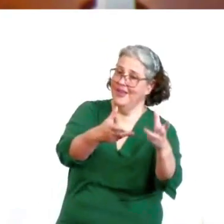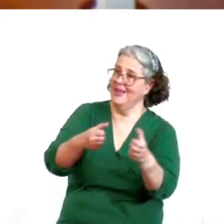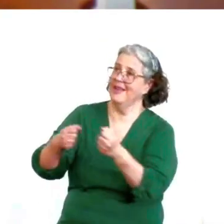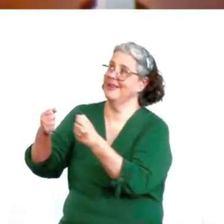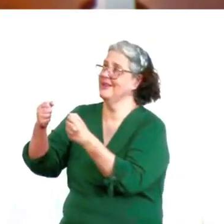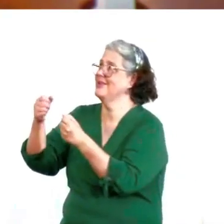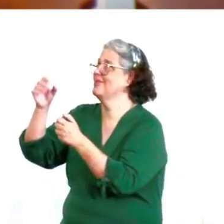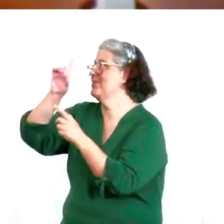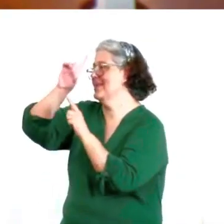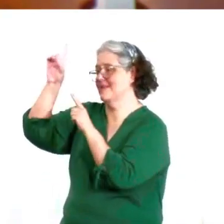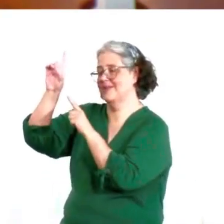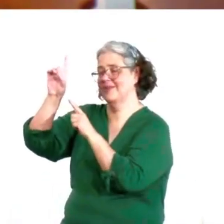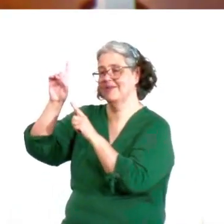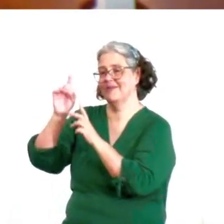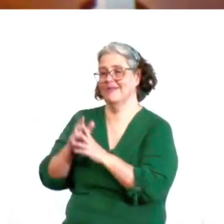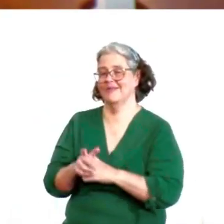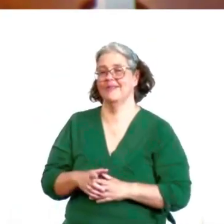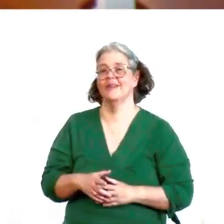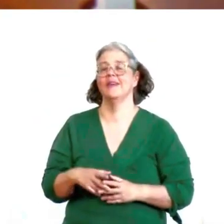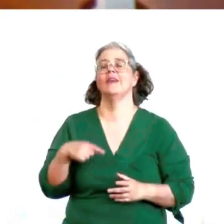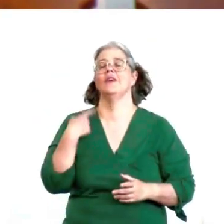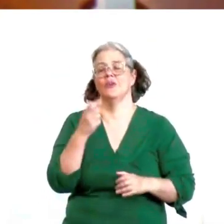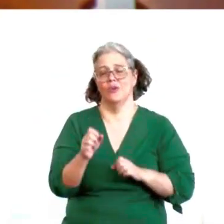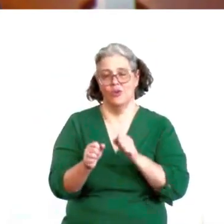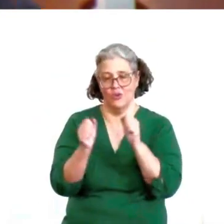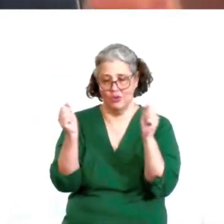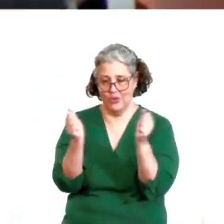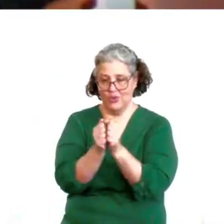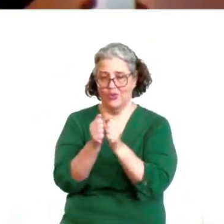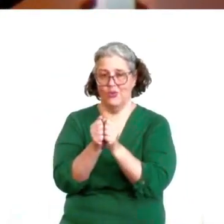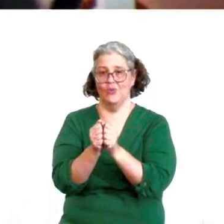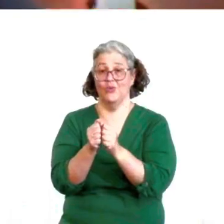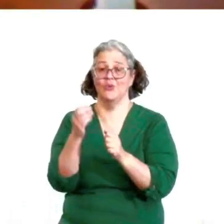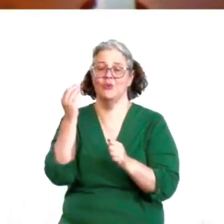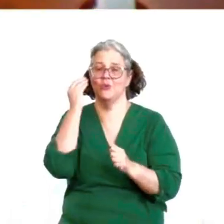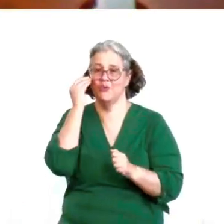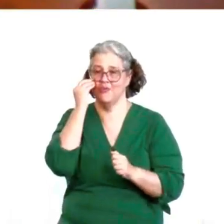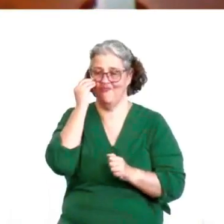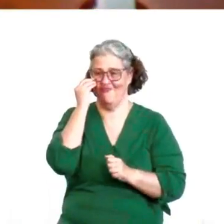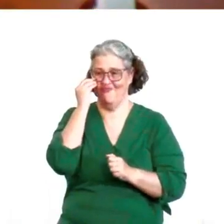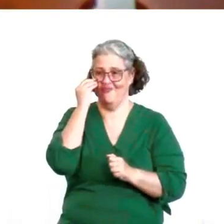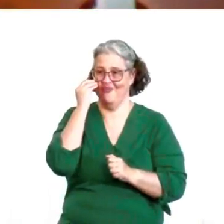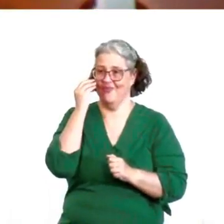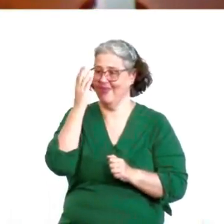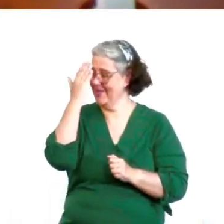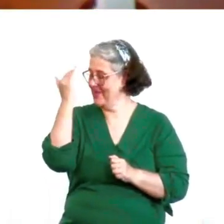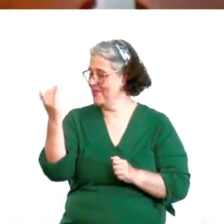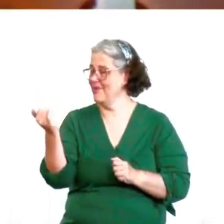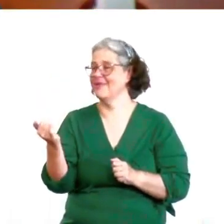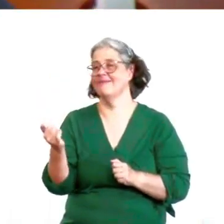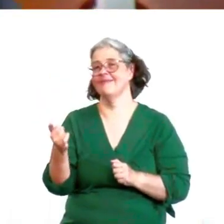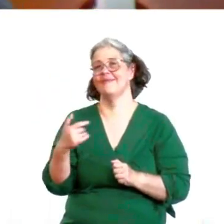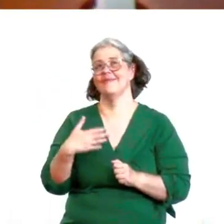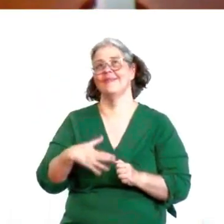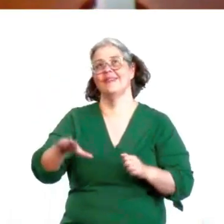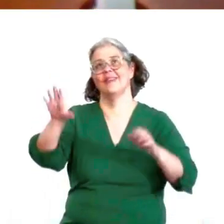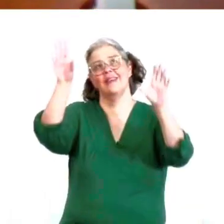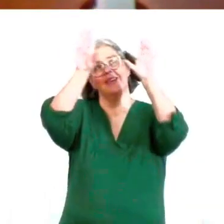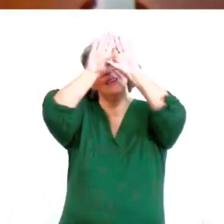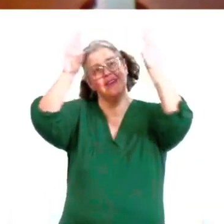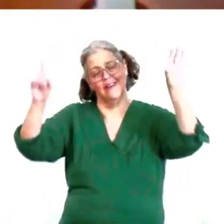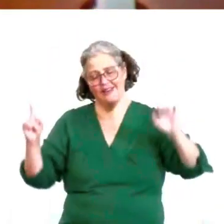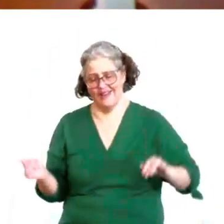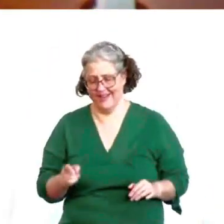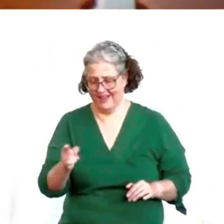assim possamos juntos desfrutar do privilégio da eternidade, onde todos estarão